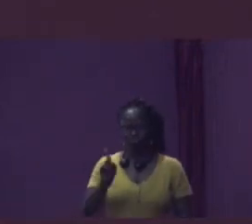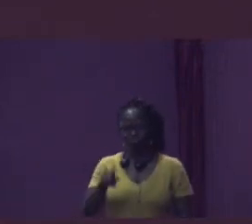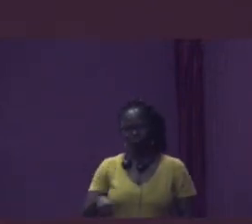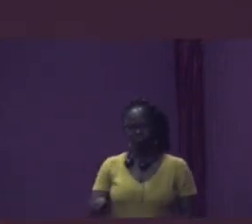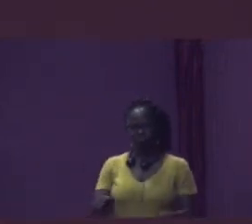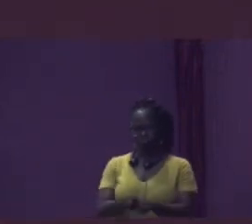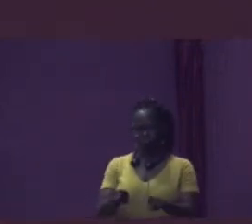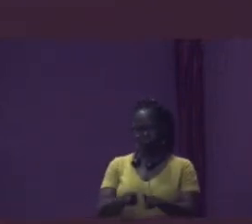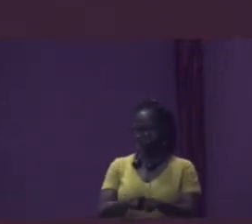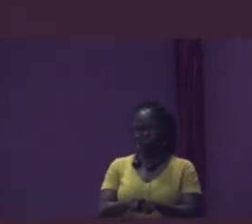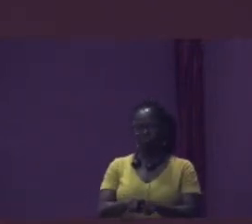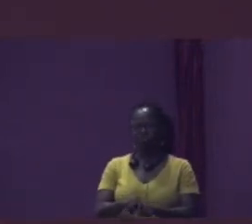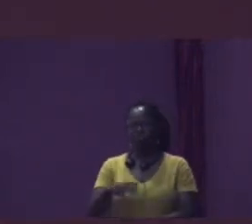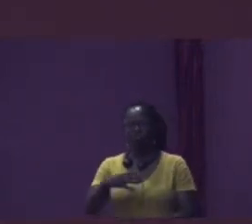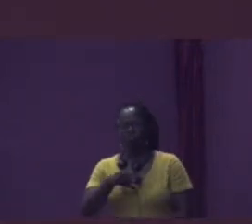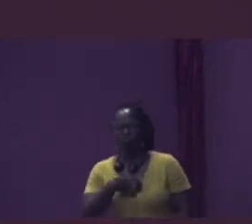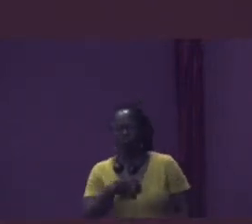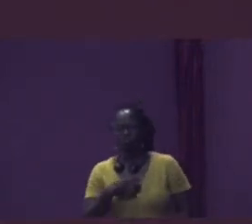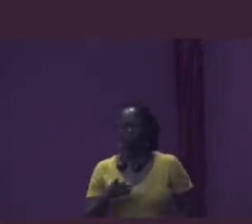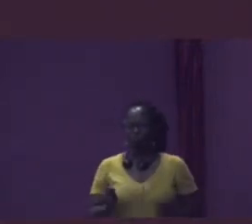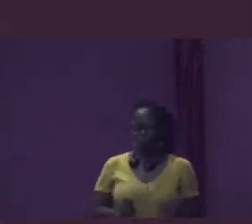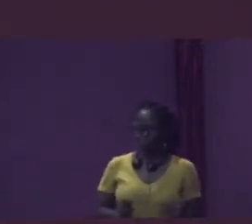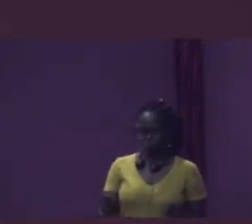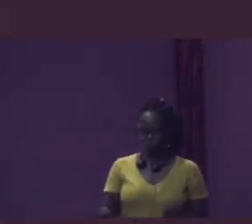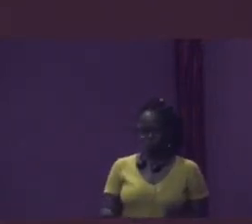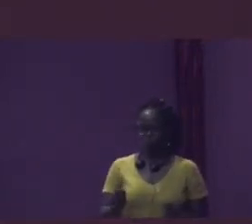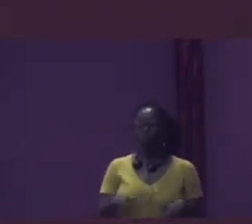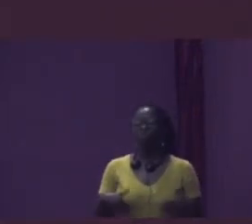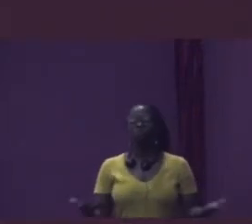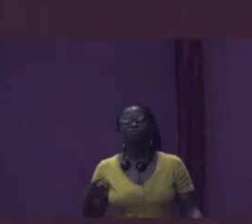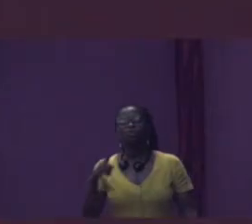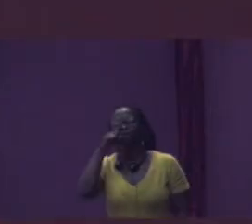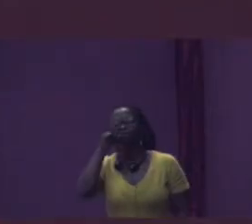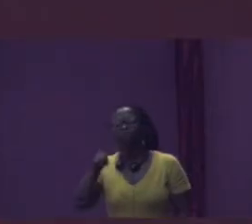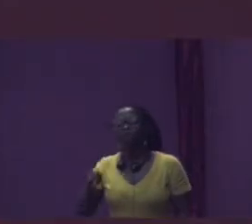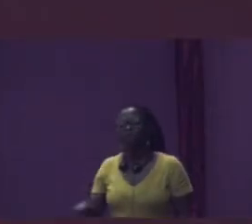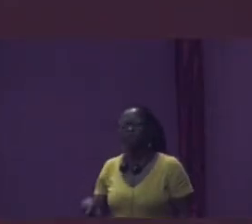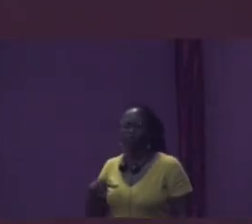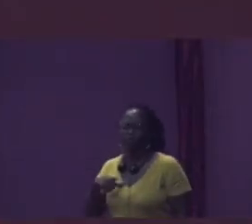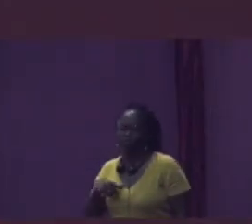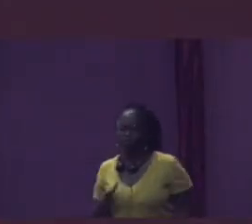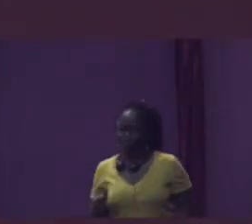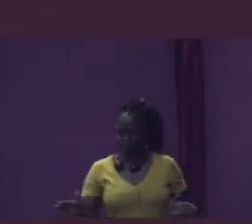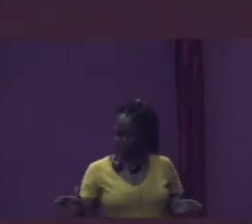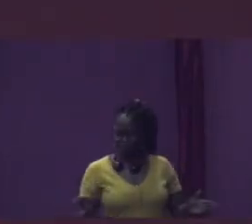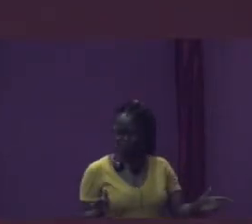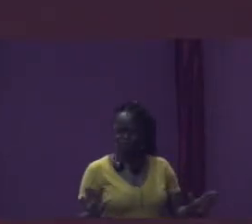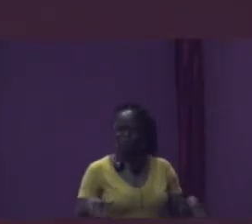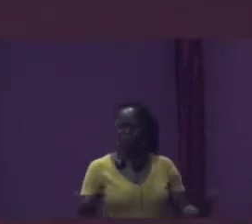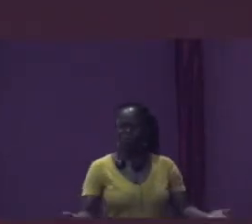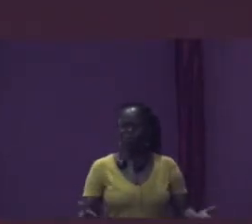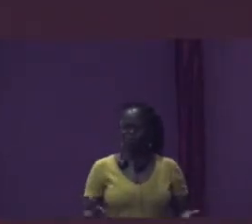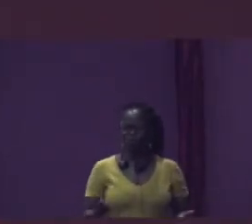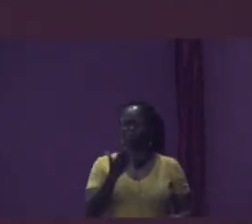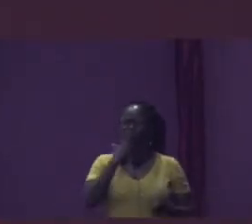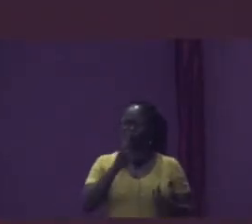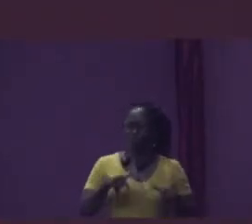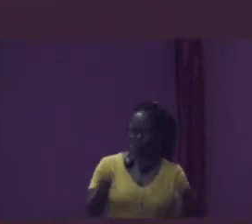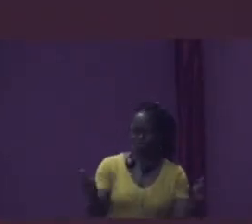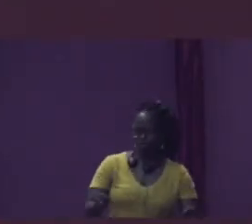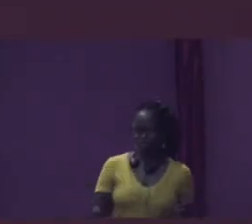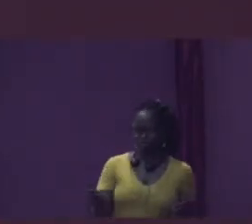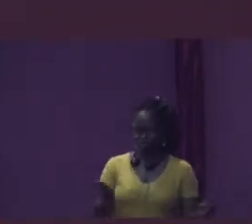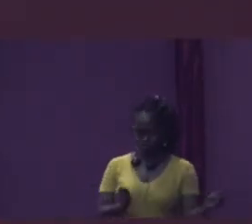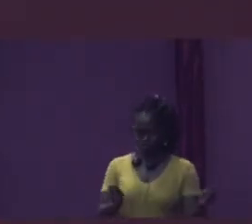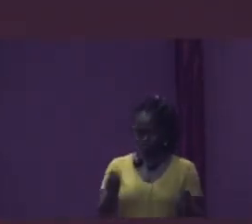também, de um certo modo, uma ponderação de quais riscos vale mais a pena correr e de que tipo de recursos podem controlá-los.